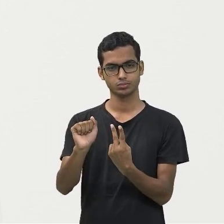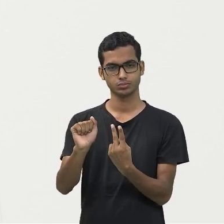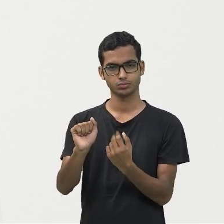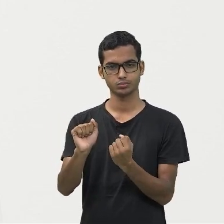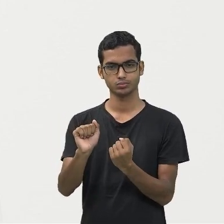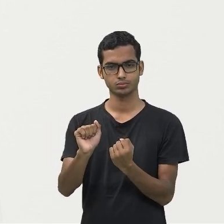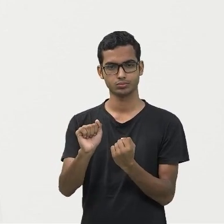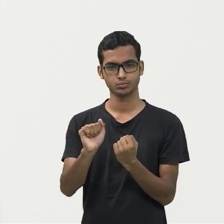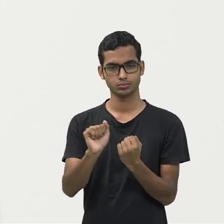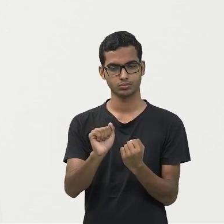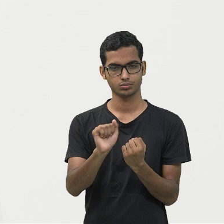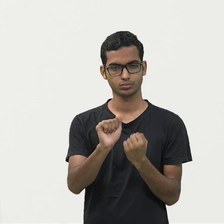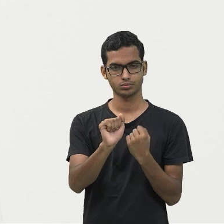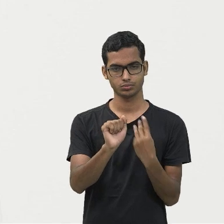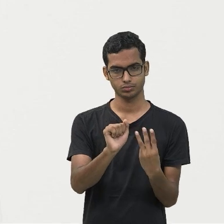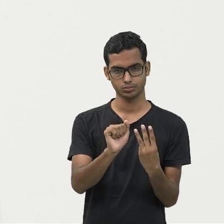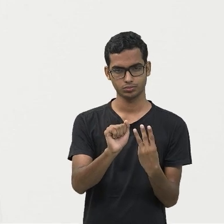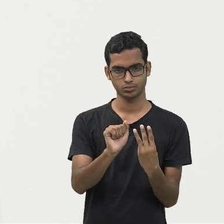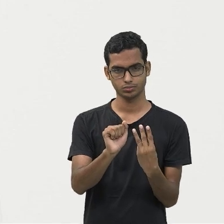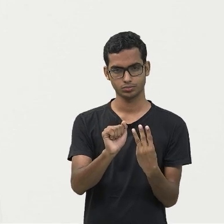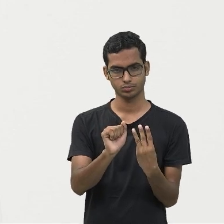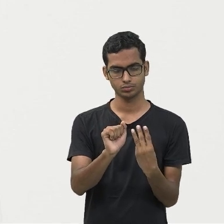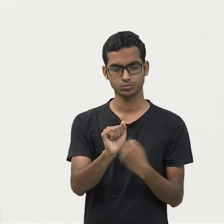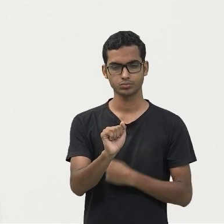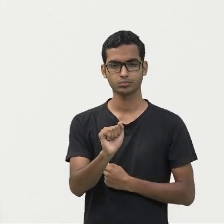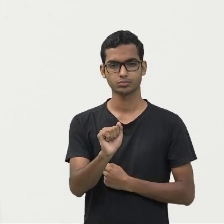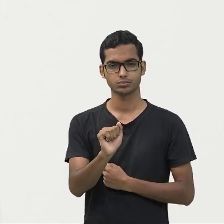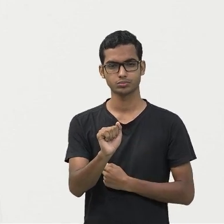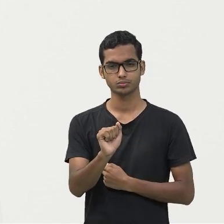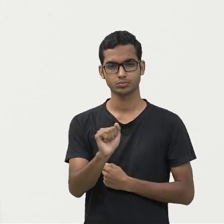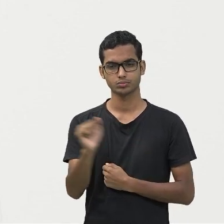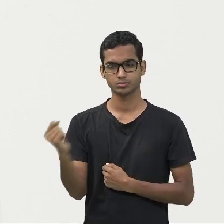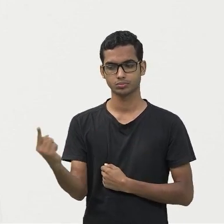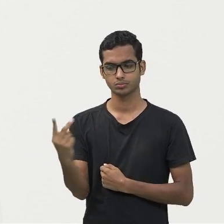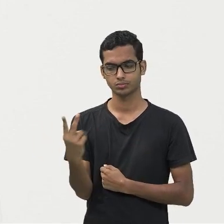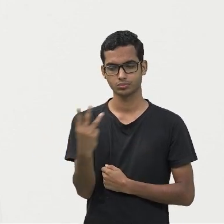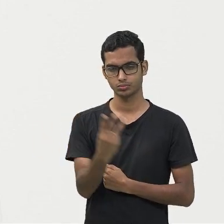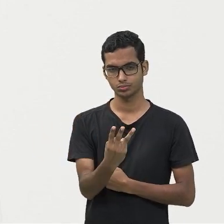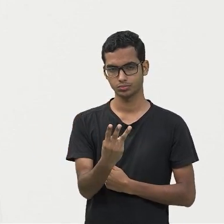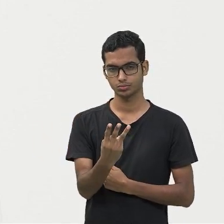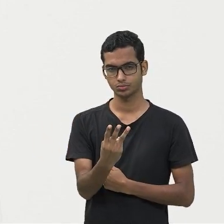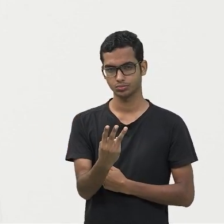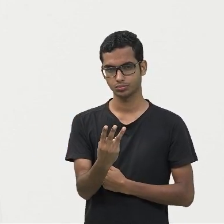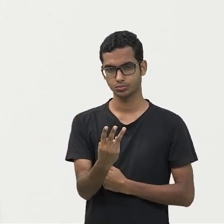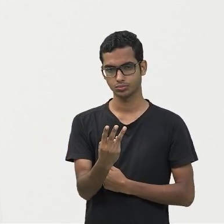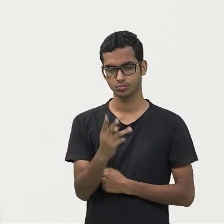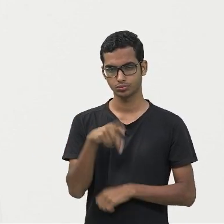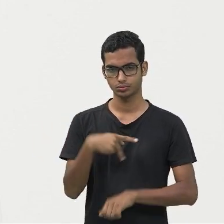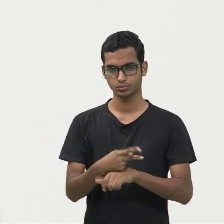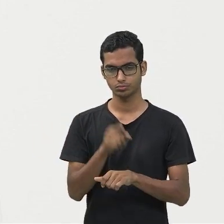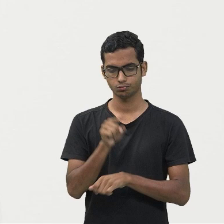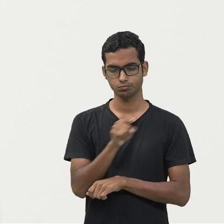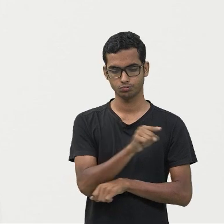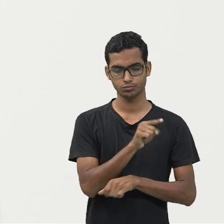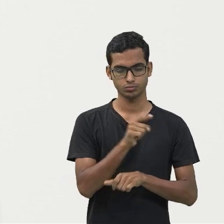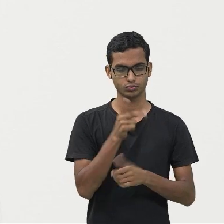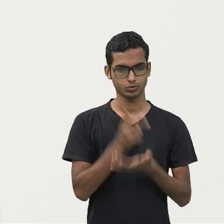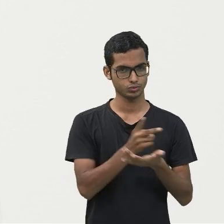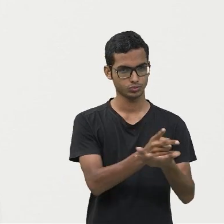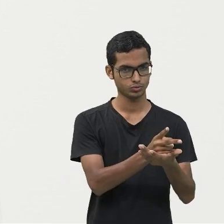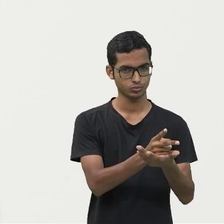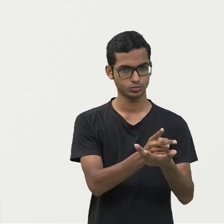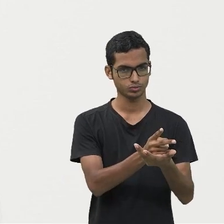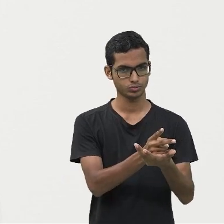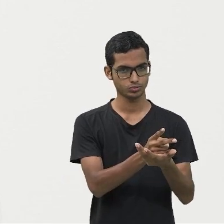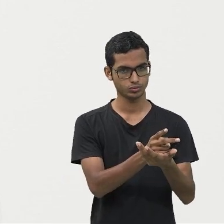certo? Primeiro termo, segundo termo, terceiro termo, depois aqui continua, ok? Continua aí A4,